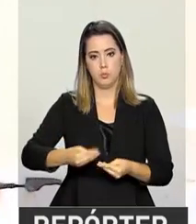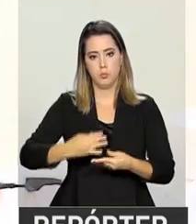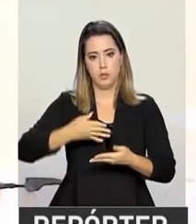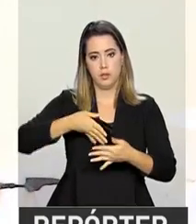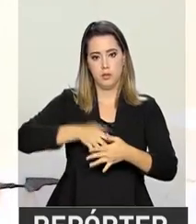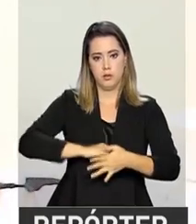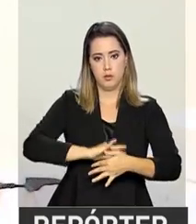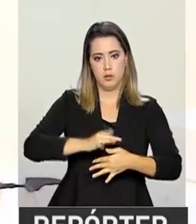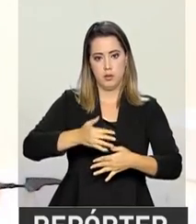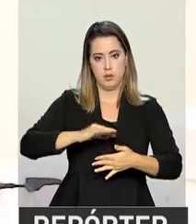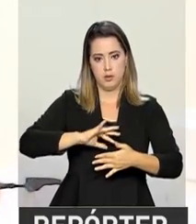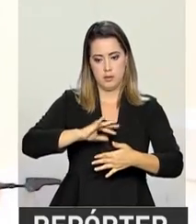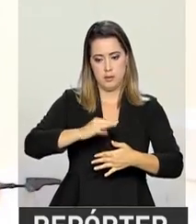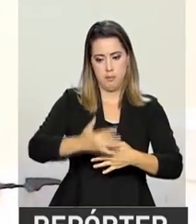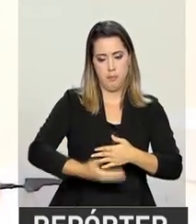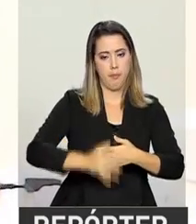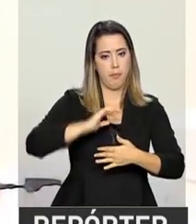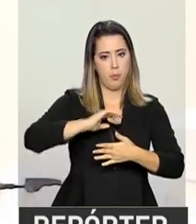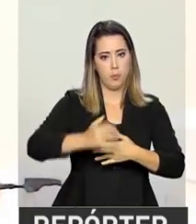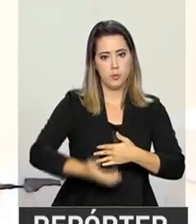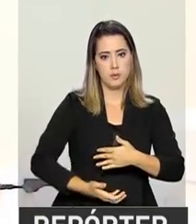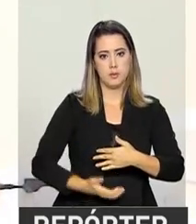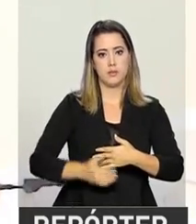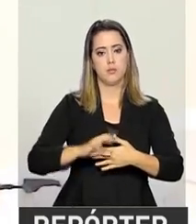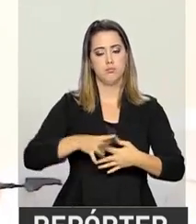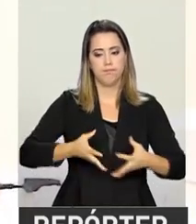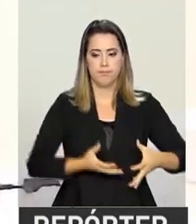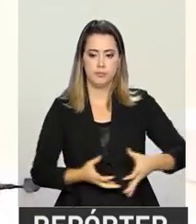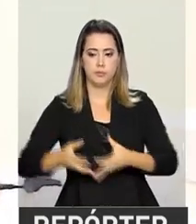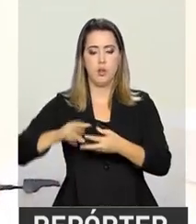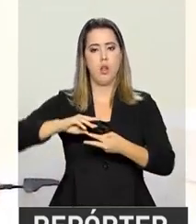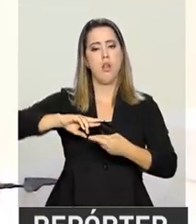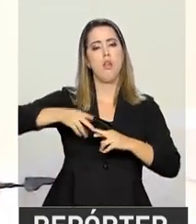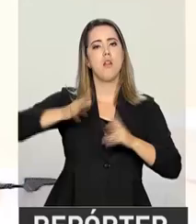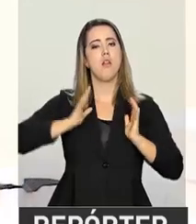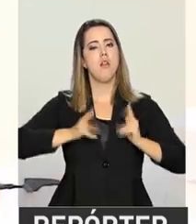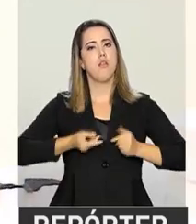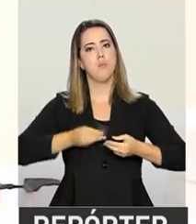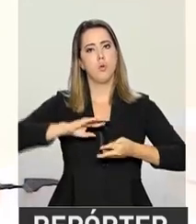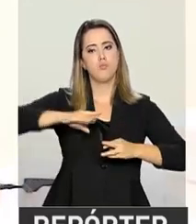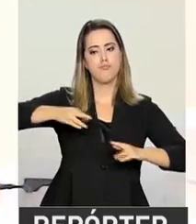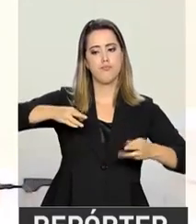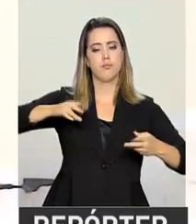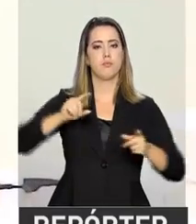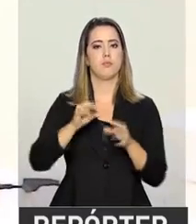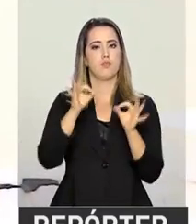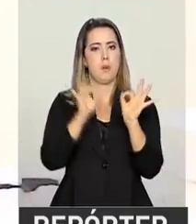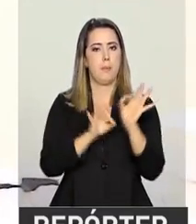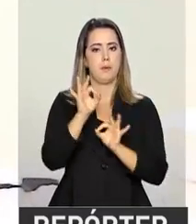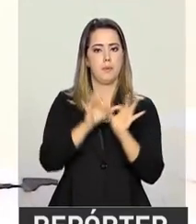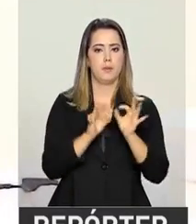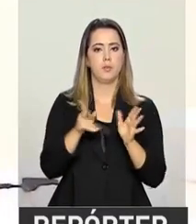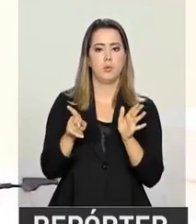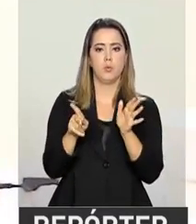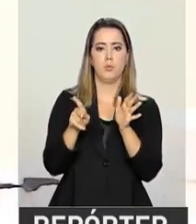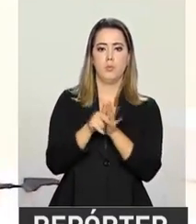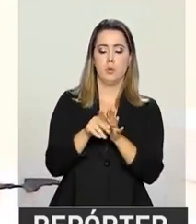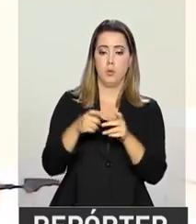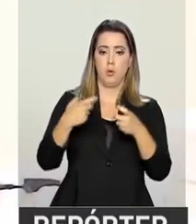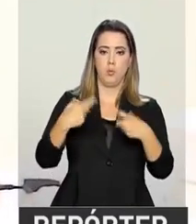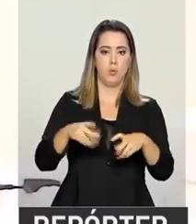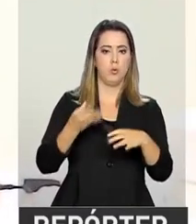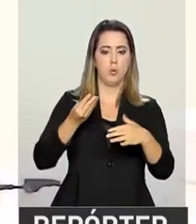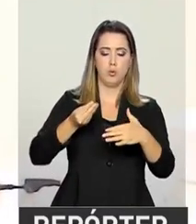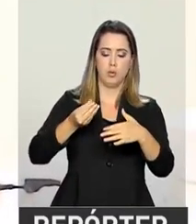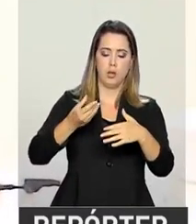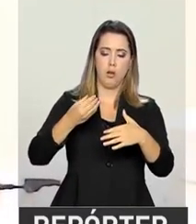é faz uma limpeza uma assepsia do cordão umbilical e aí com uma bolsa própria para esse tipo de